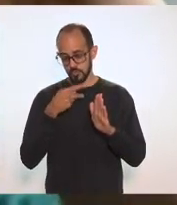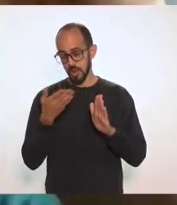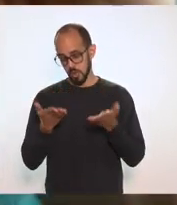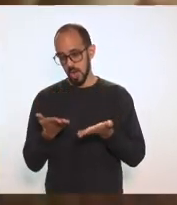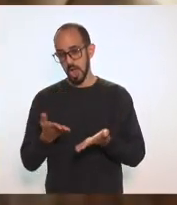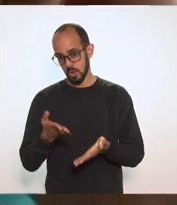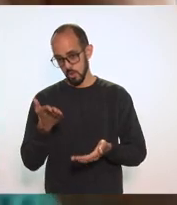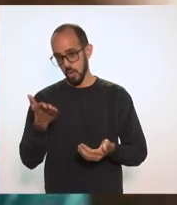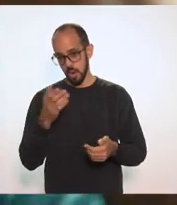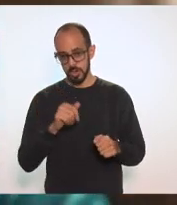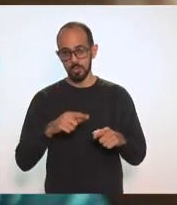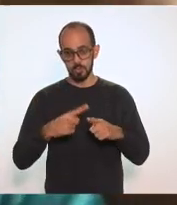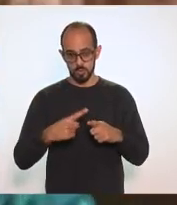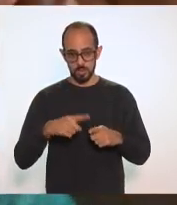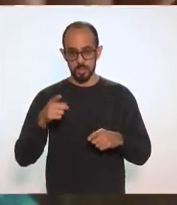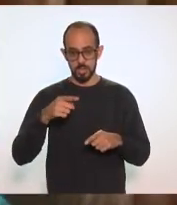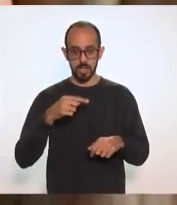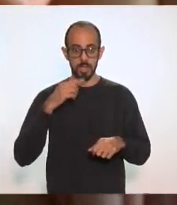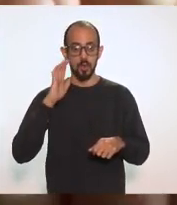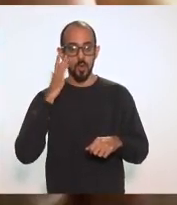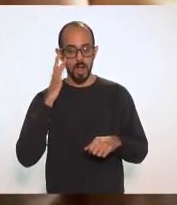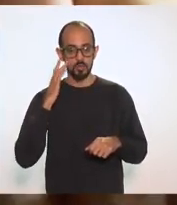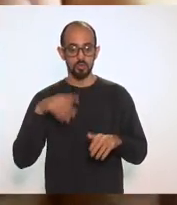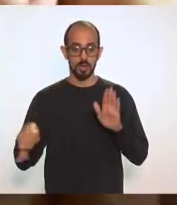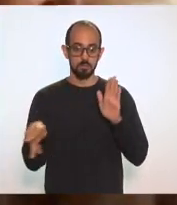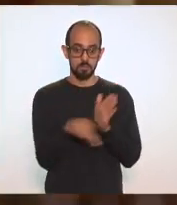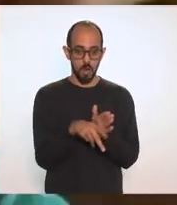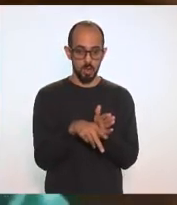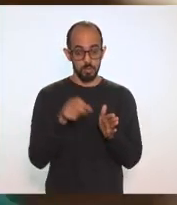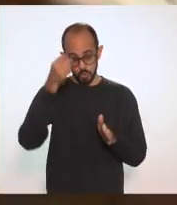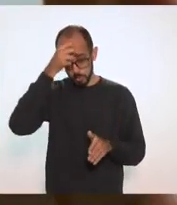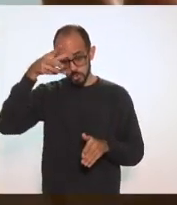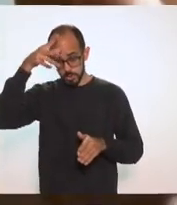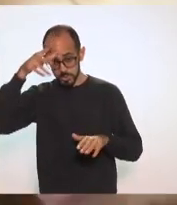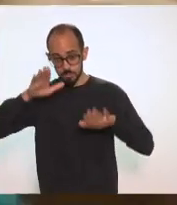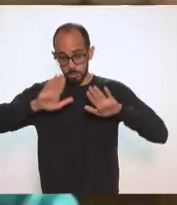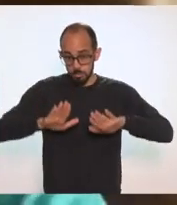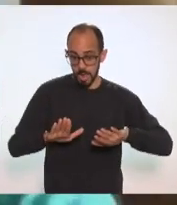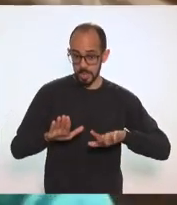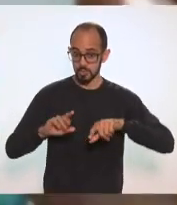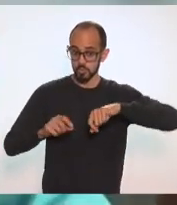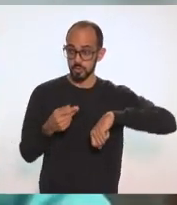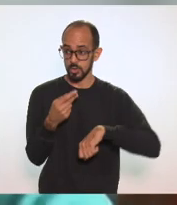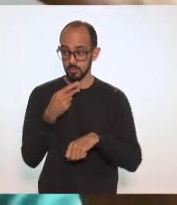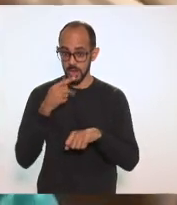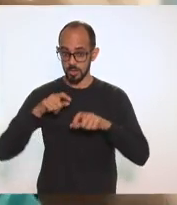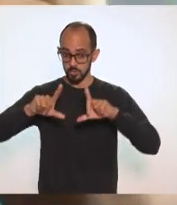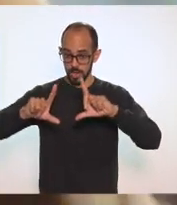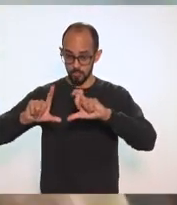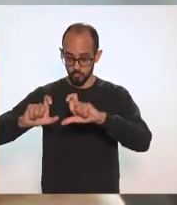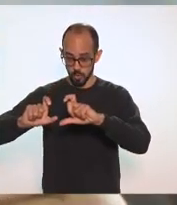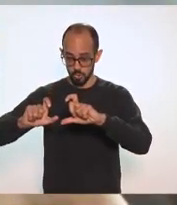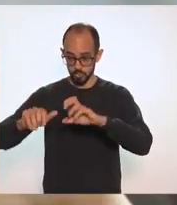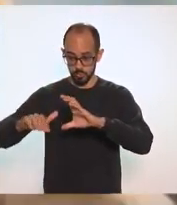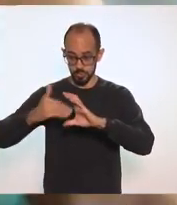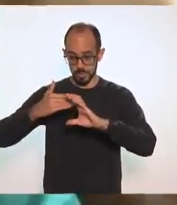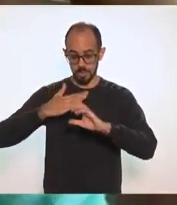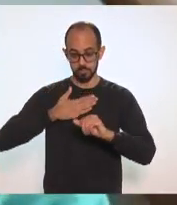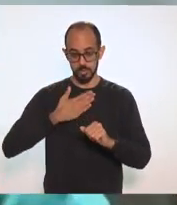que essa competência é específica municipal. Mas estou dizendo que o que foi fotografado, o que eu